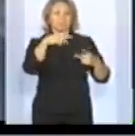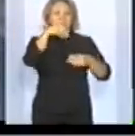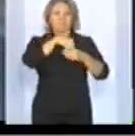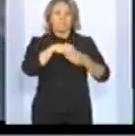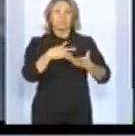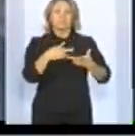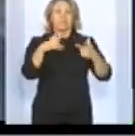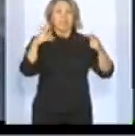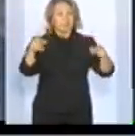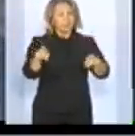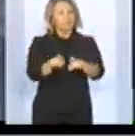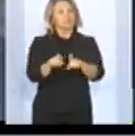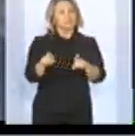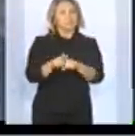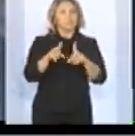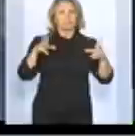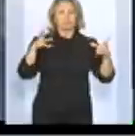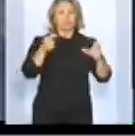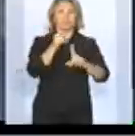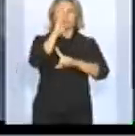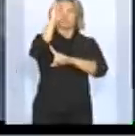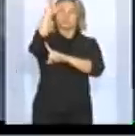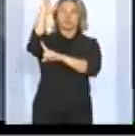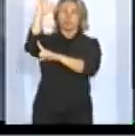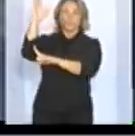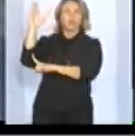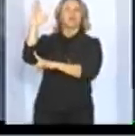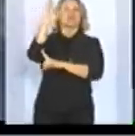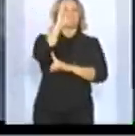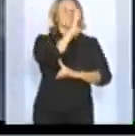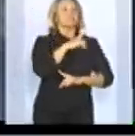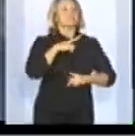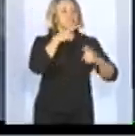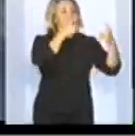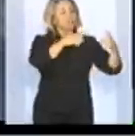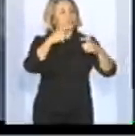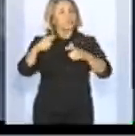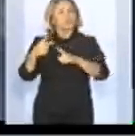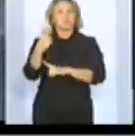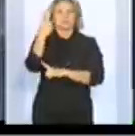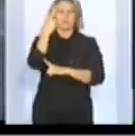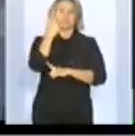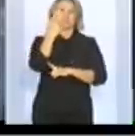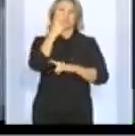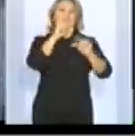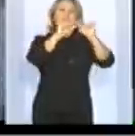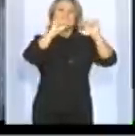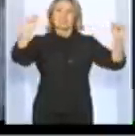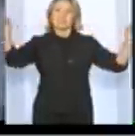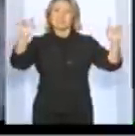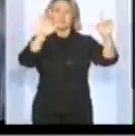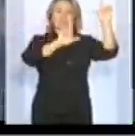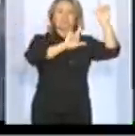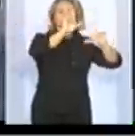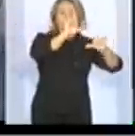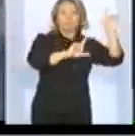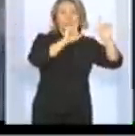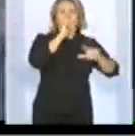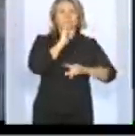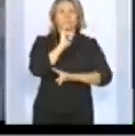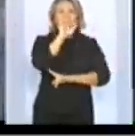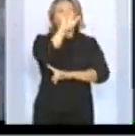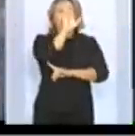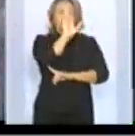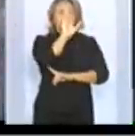primeiro. Todos os postes comportam dois, tem espaço para 2 cabos de TV. Todo mundo sabe que o poste é